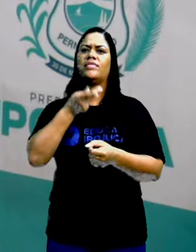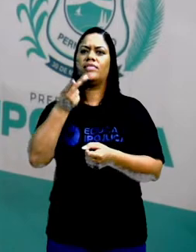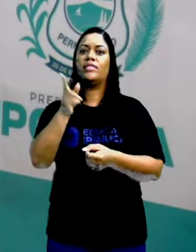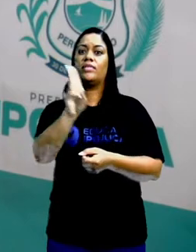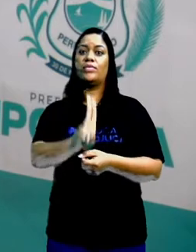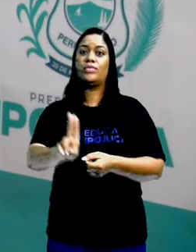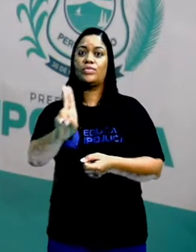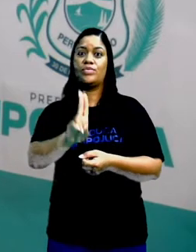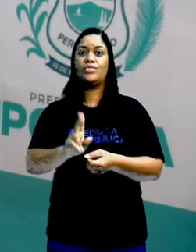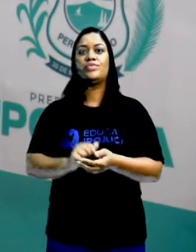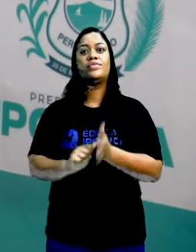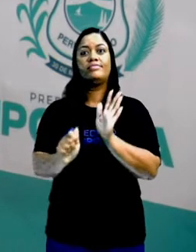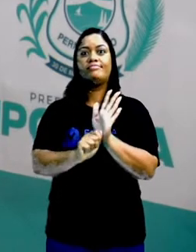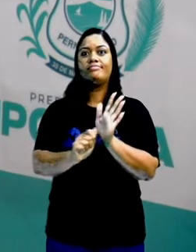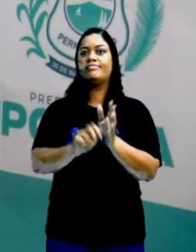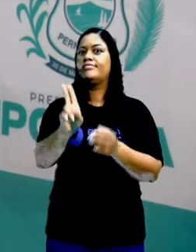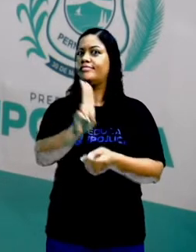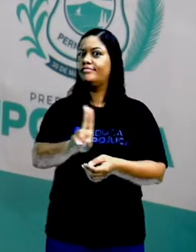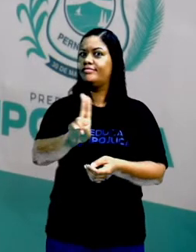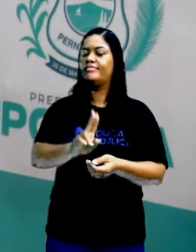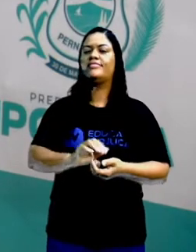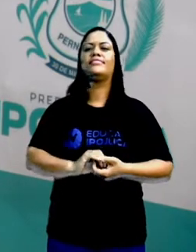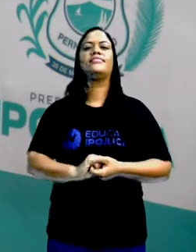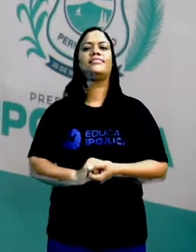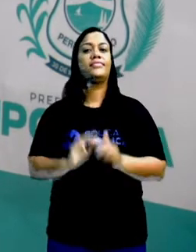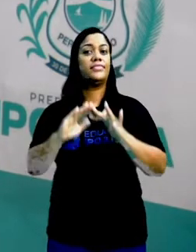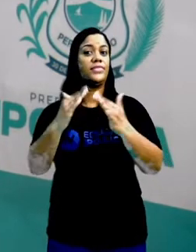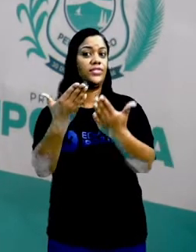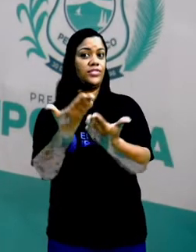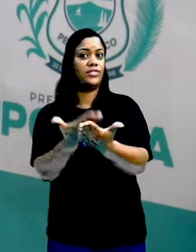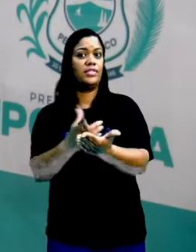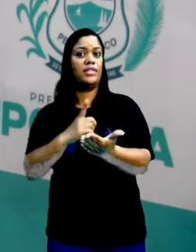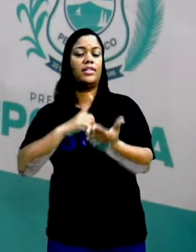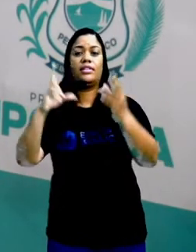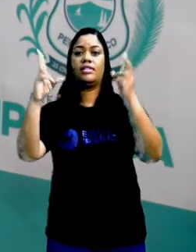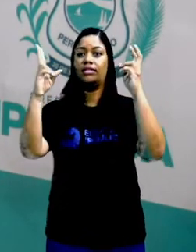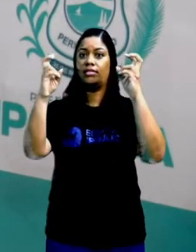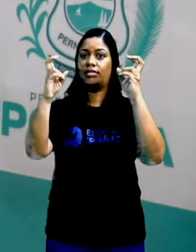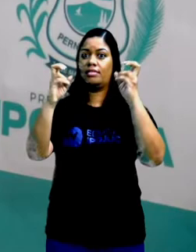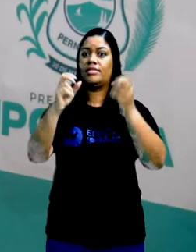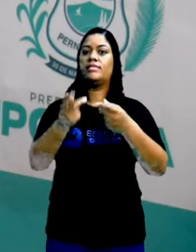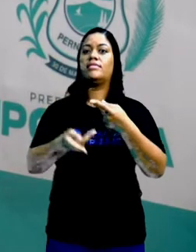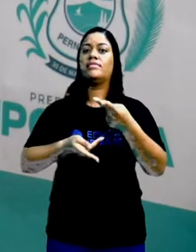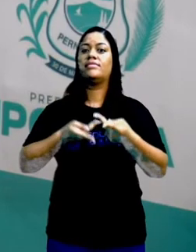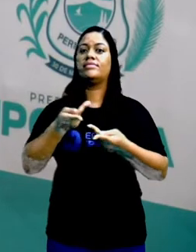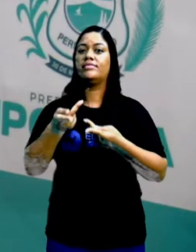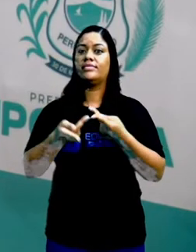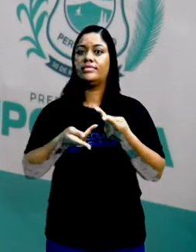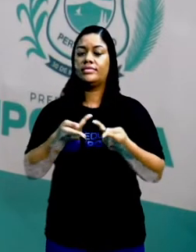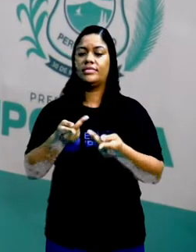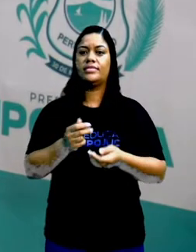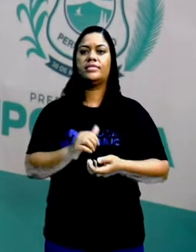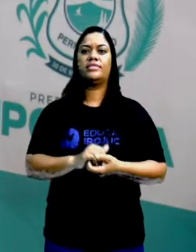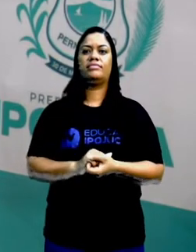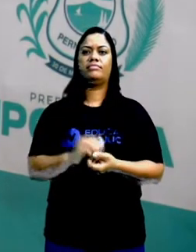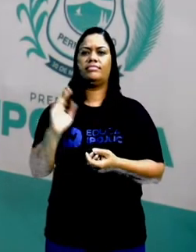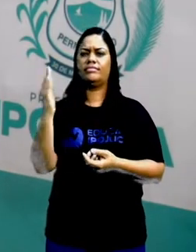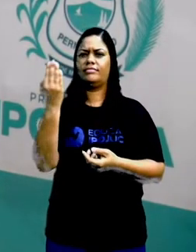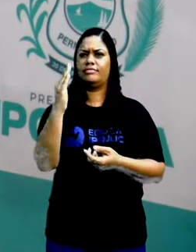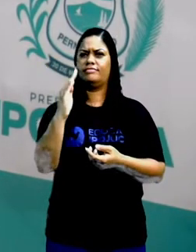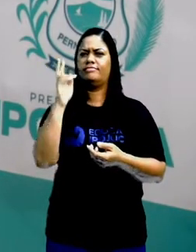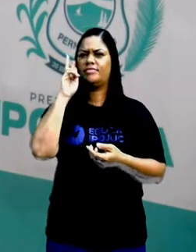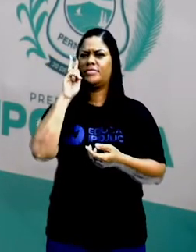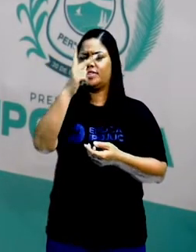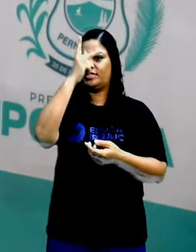você pode na sua dissertação escolar até um tema que você pode falar sobre a questão da invisibilidade